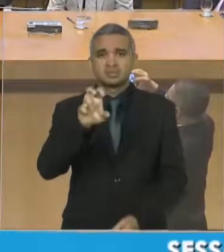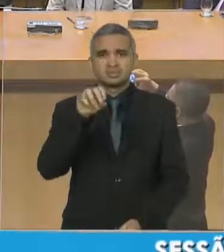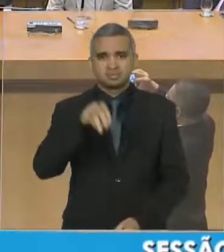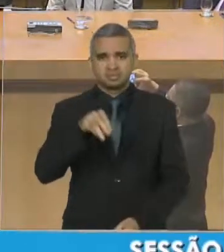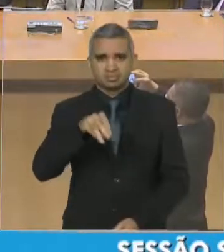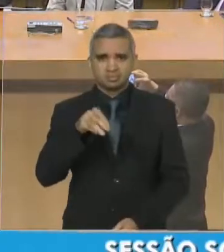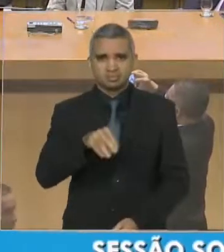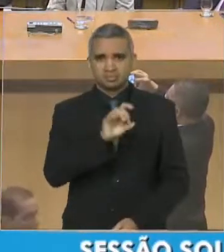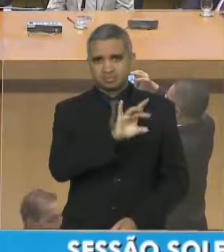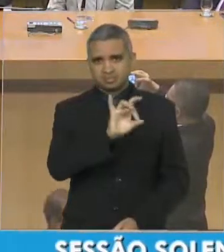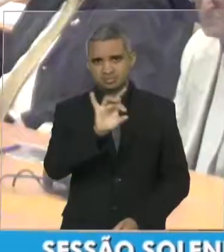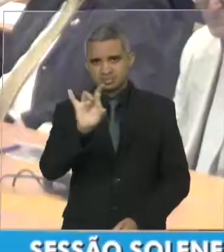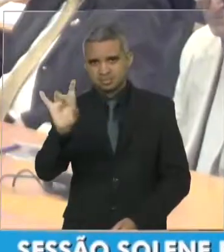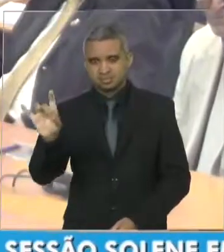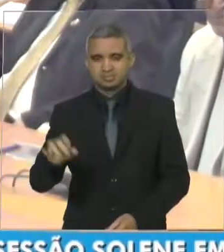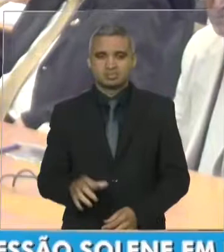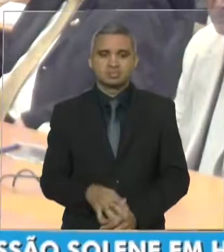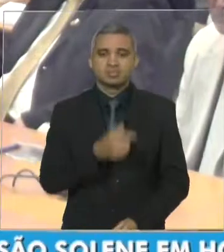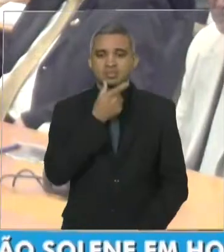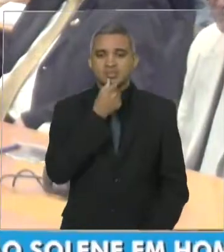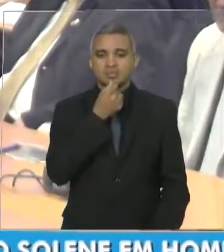Para o nosso bispo Mário Porto.